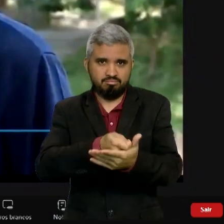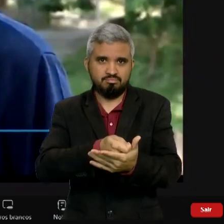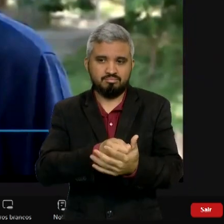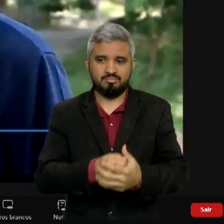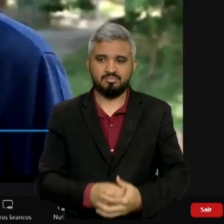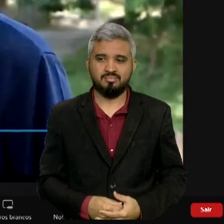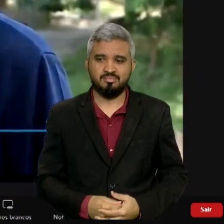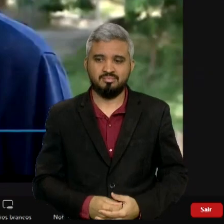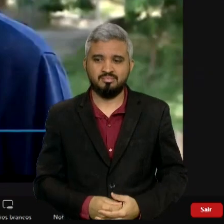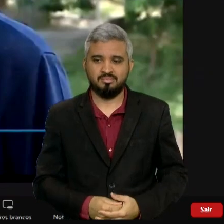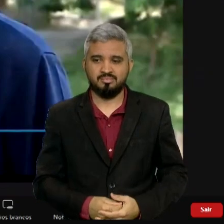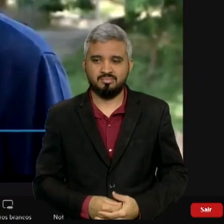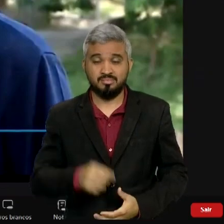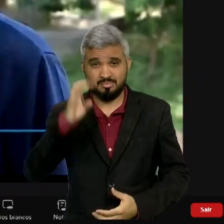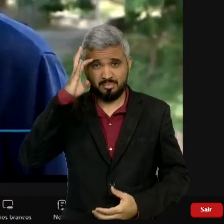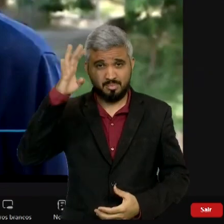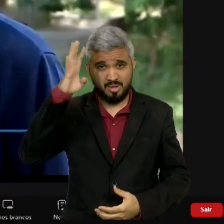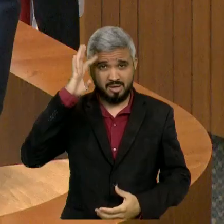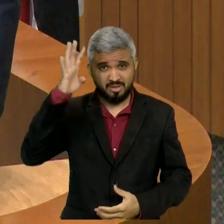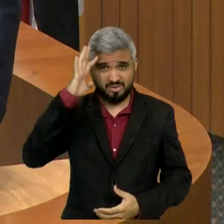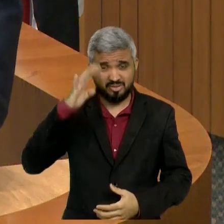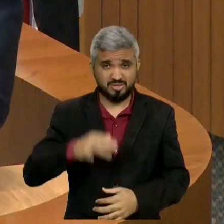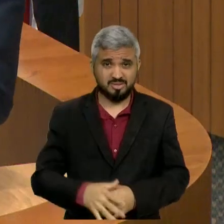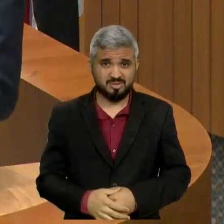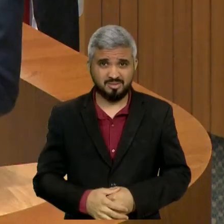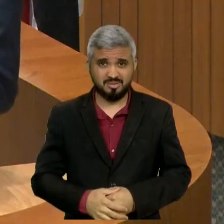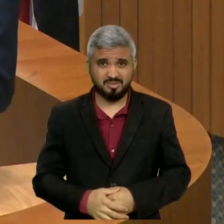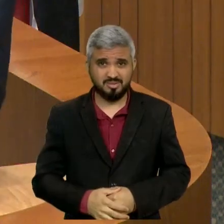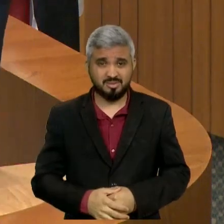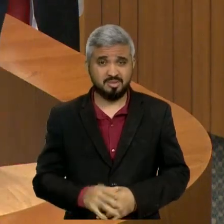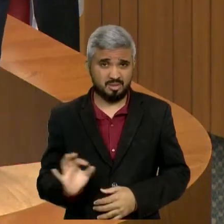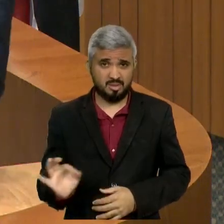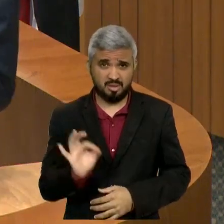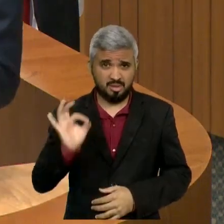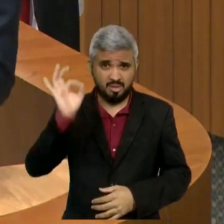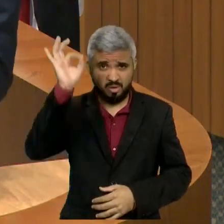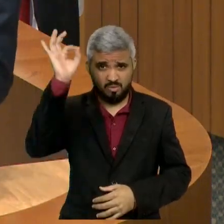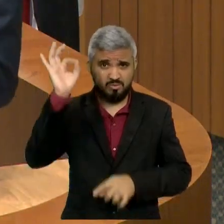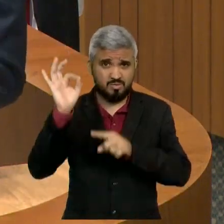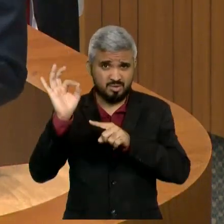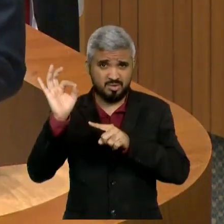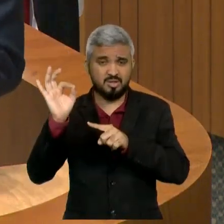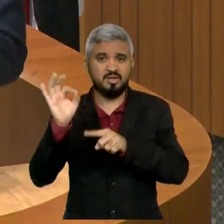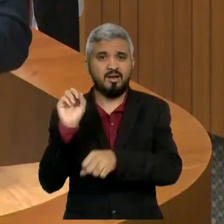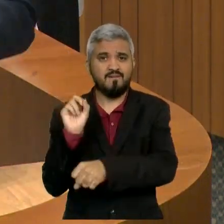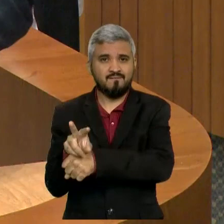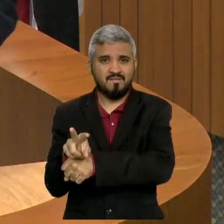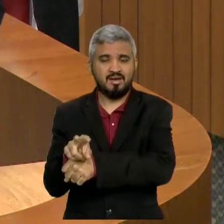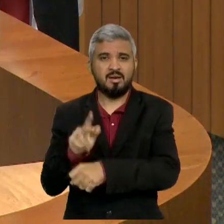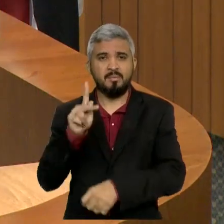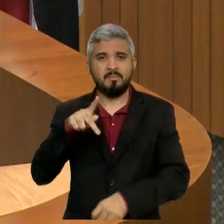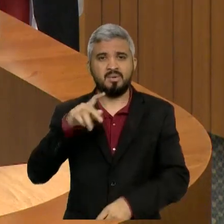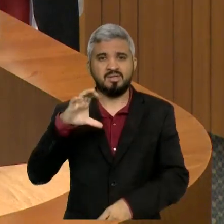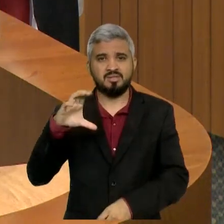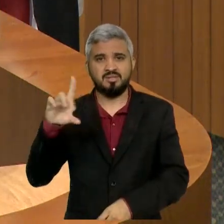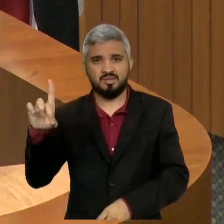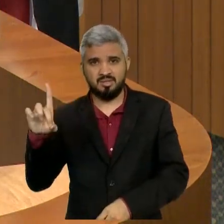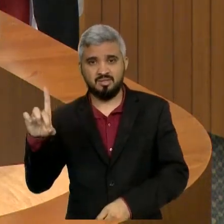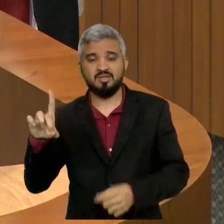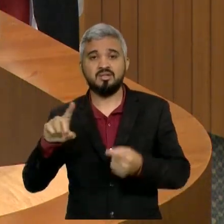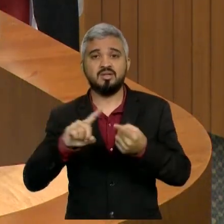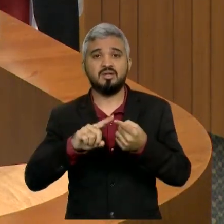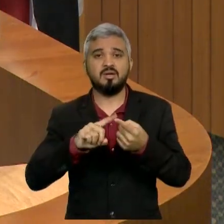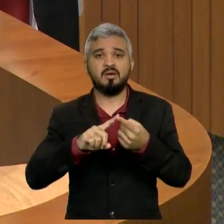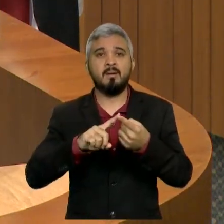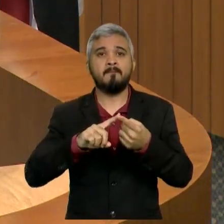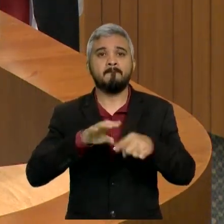tem aceitação, e isso está previsto, infelizmente, na UFMA, para vaga de PCD, se for pardo ou